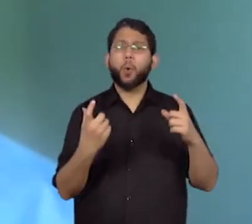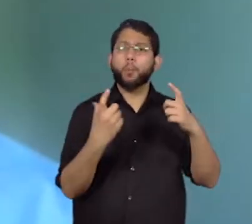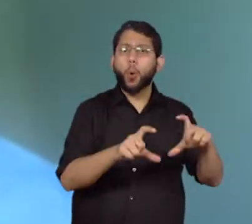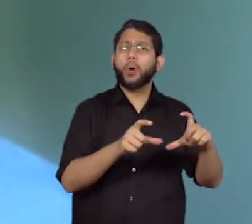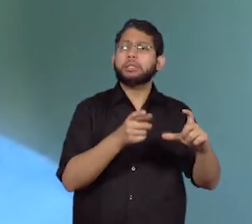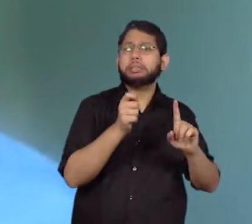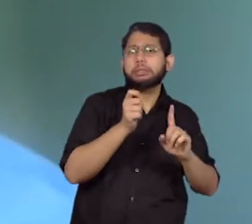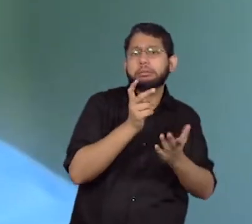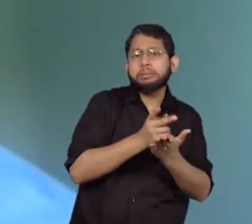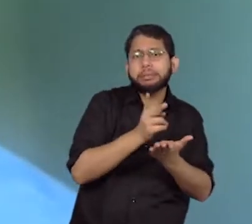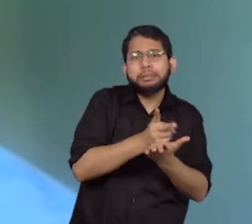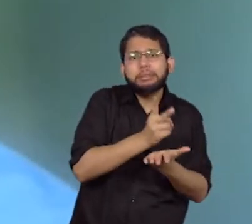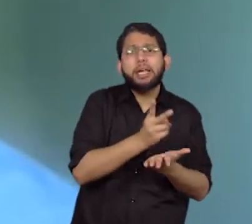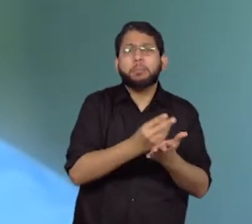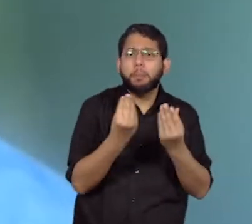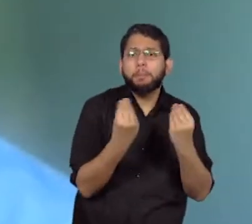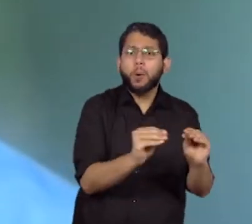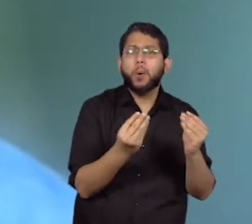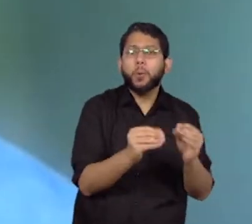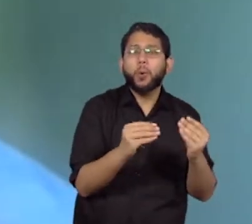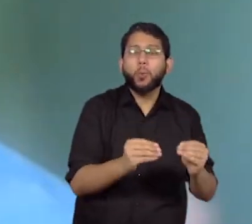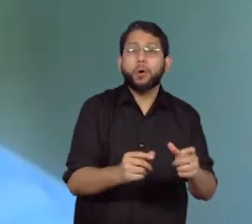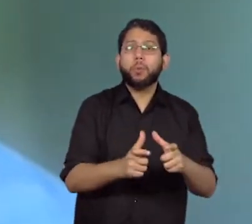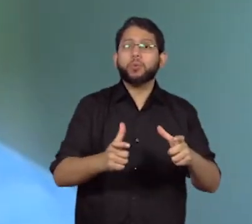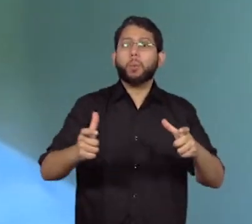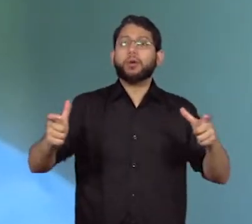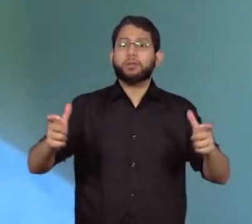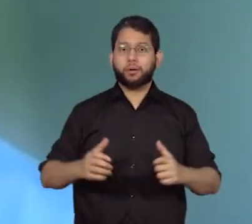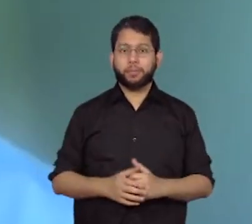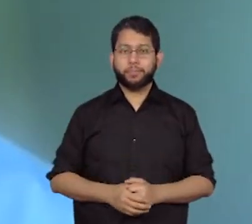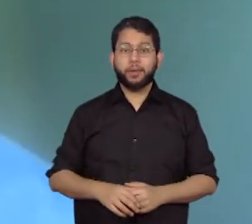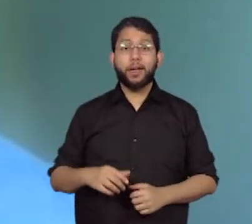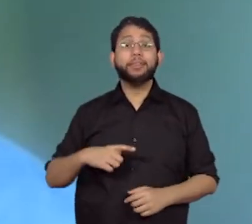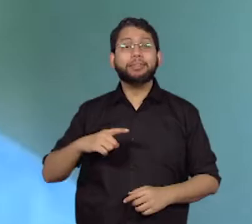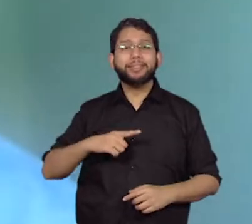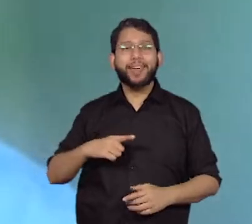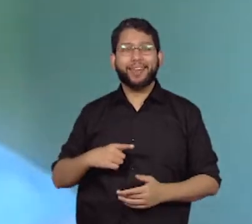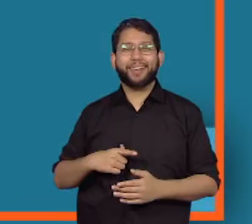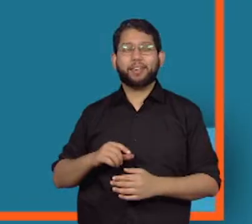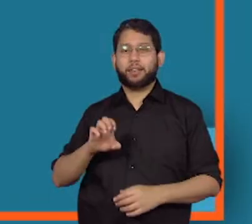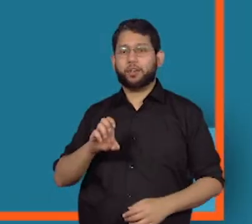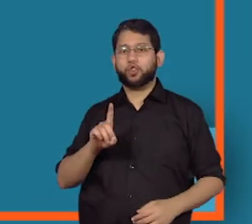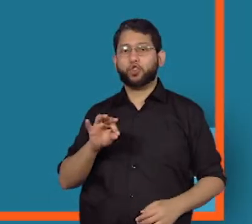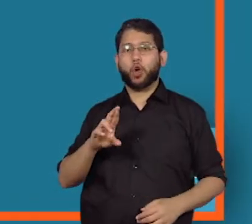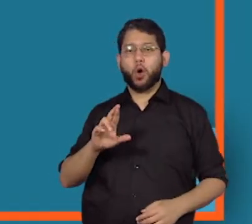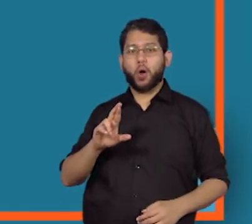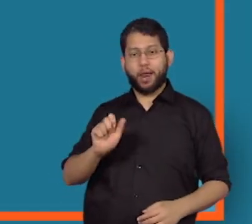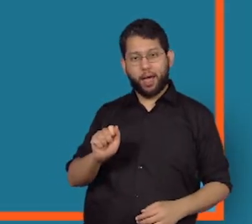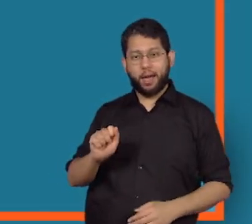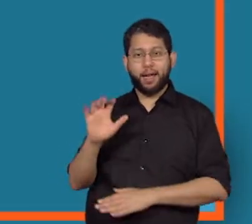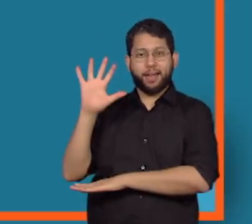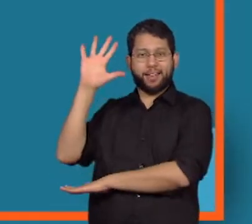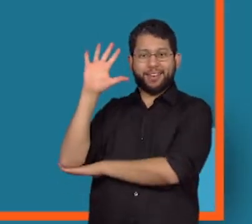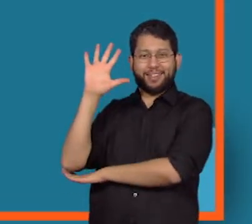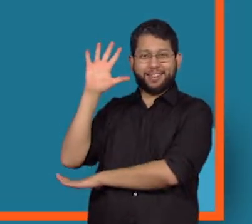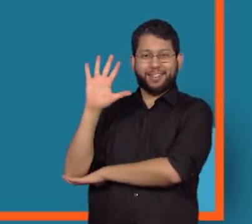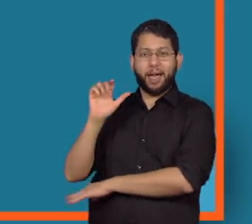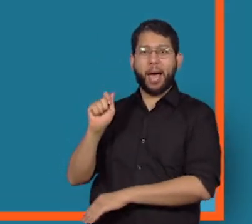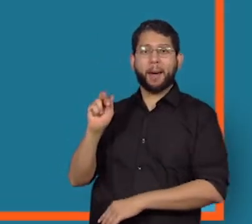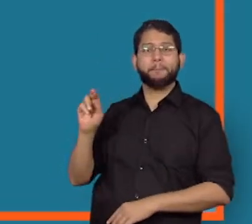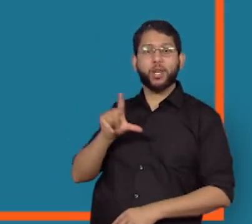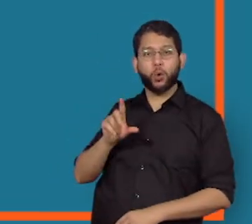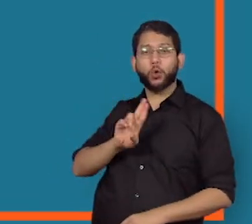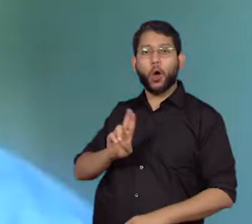maior. E tinha um amigo em comum que falou assim, olha, tá abrindo uma revista na Editora Abril, chama Viva Mais. Incrível, pô, Editora